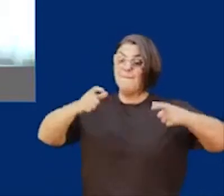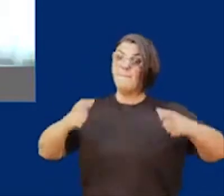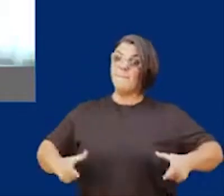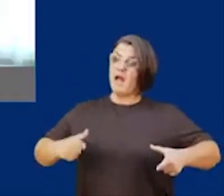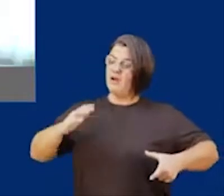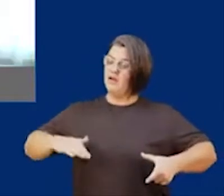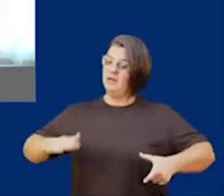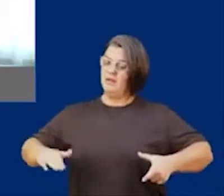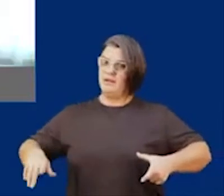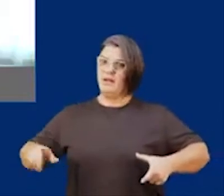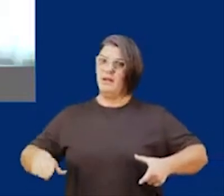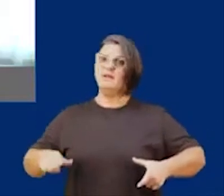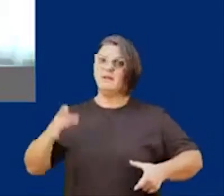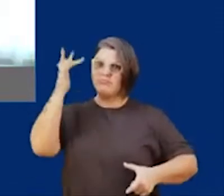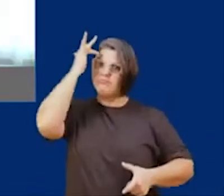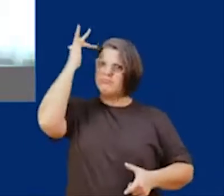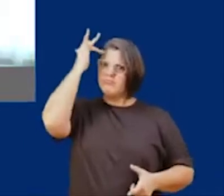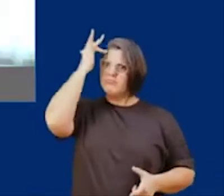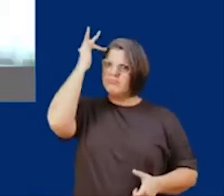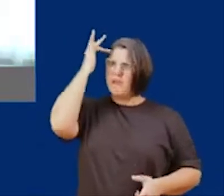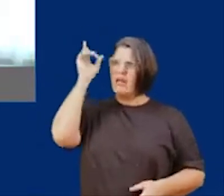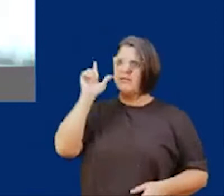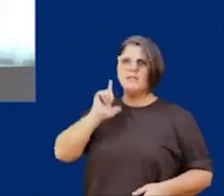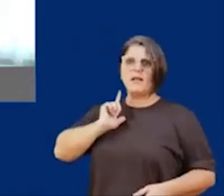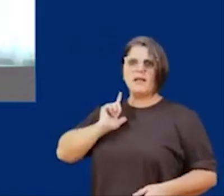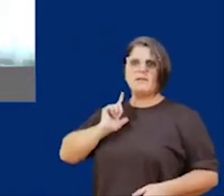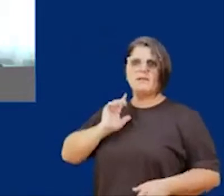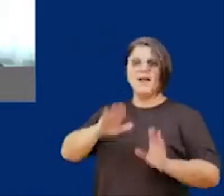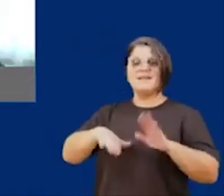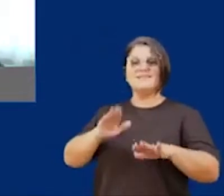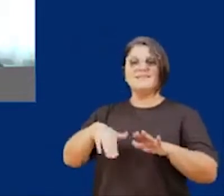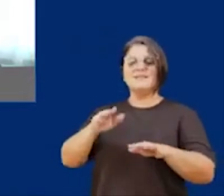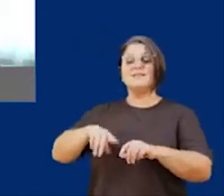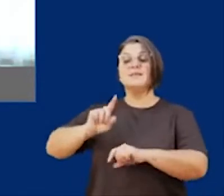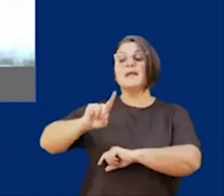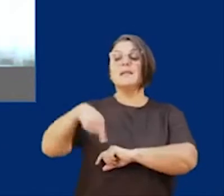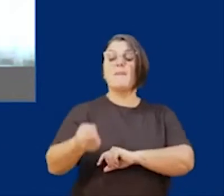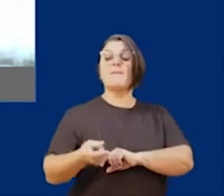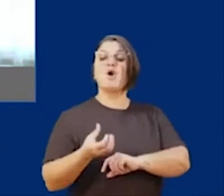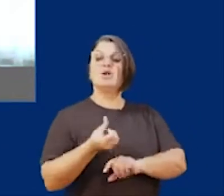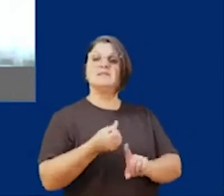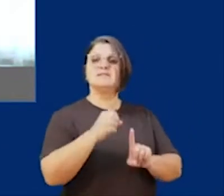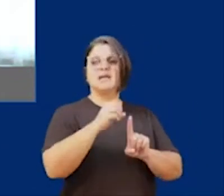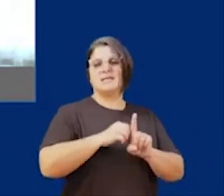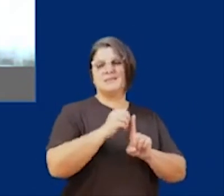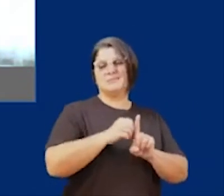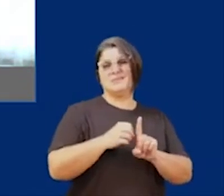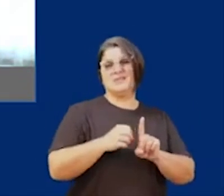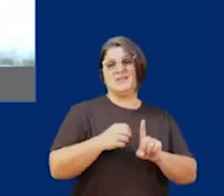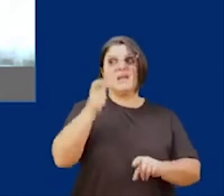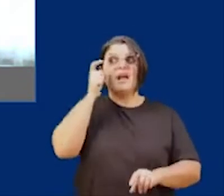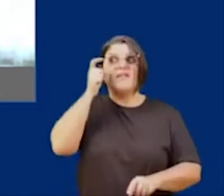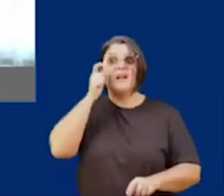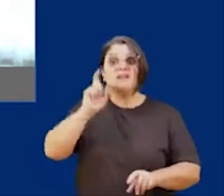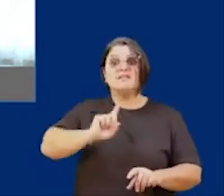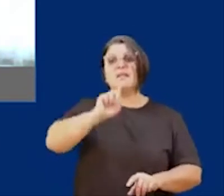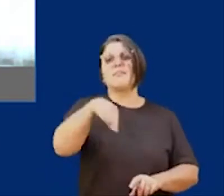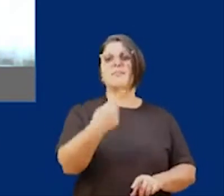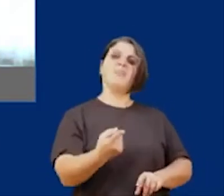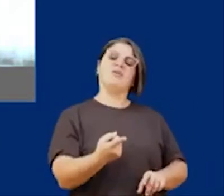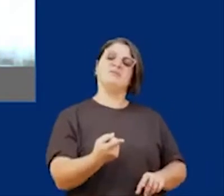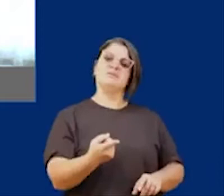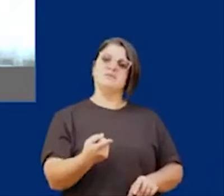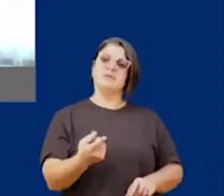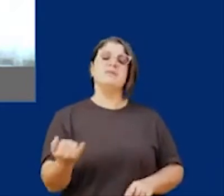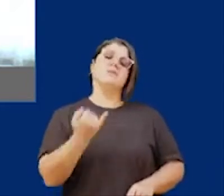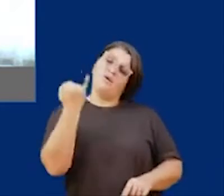ela está mais madura. Tem crianças que passam um pouquinho dos 6 meses, que elas vão mostrando os sinais de prontidão e de interesse um pouquinho depois. Então, é importante, de